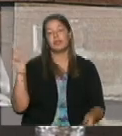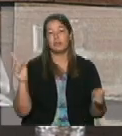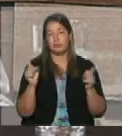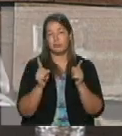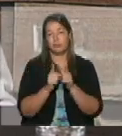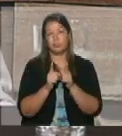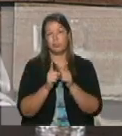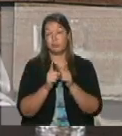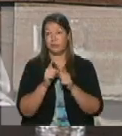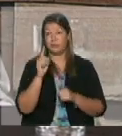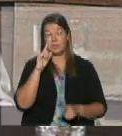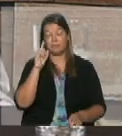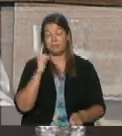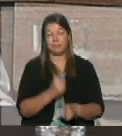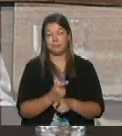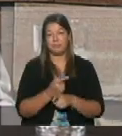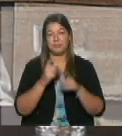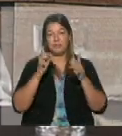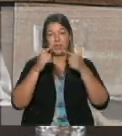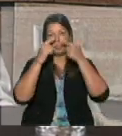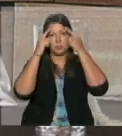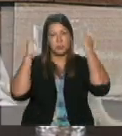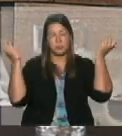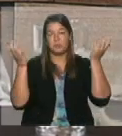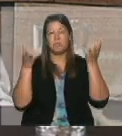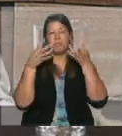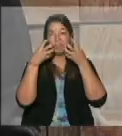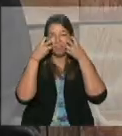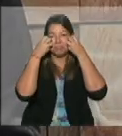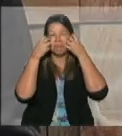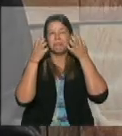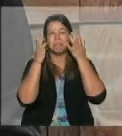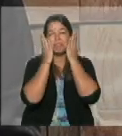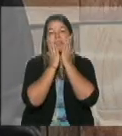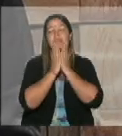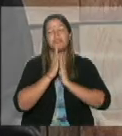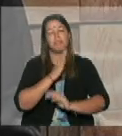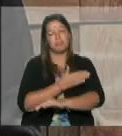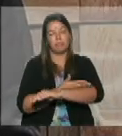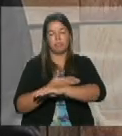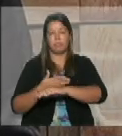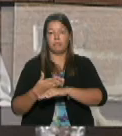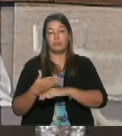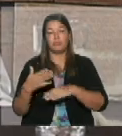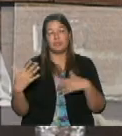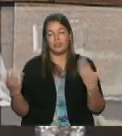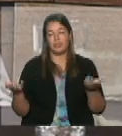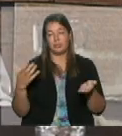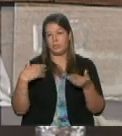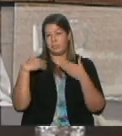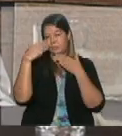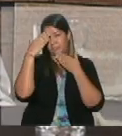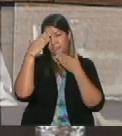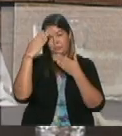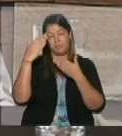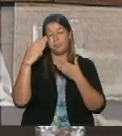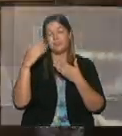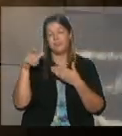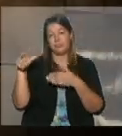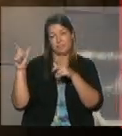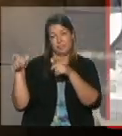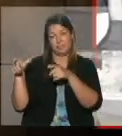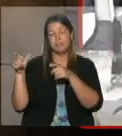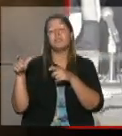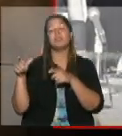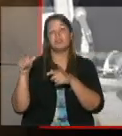vê, o cabelo já foi embora, já está cheio de rugas, a barba está branca. Então, eu sou muito grato ao Itamaraty,